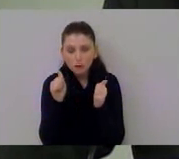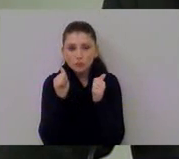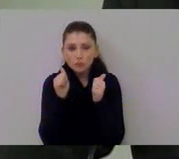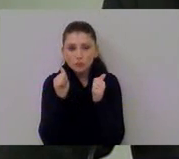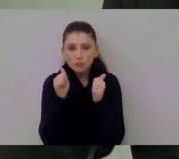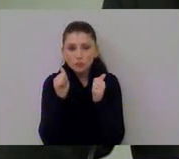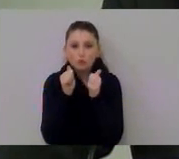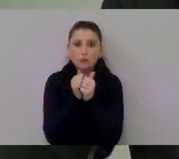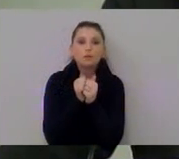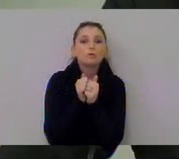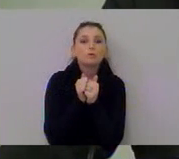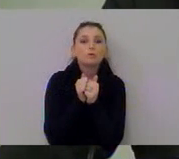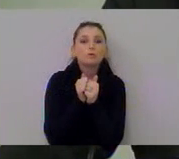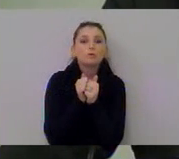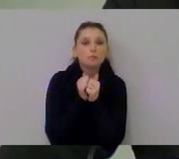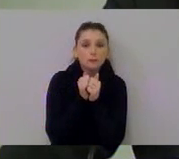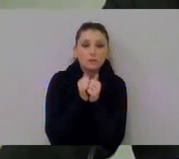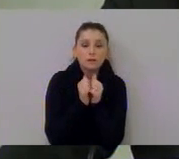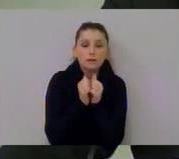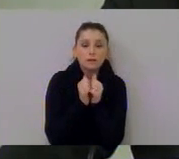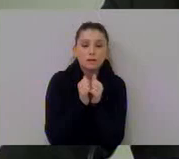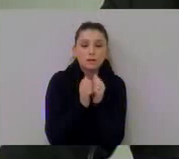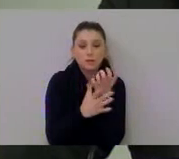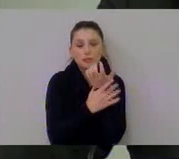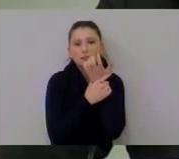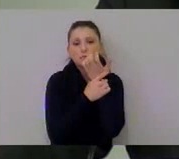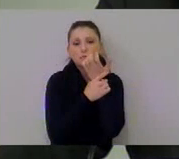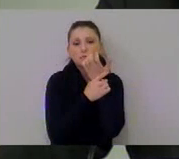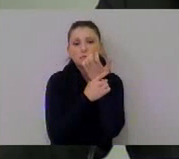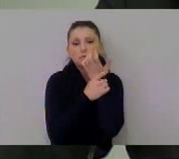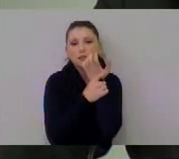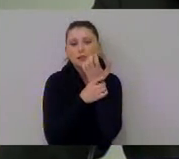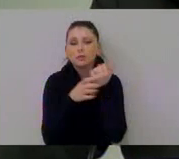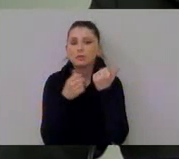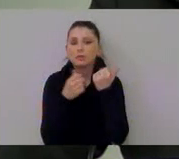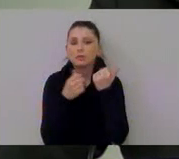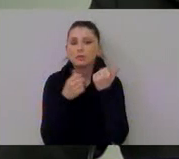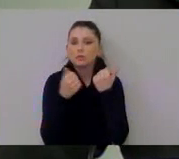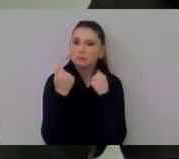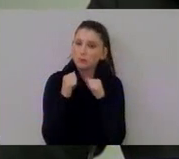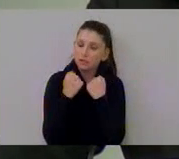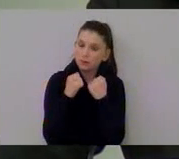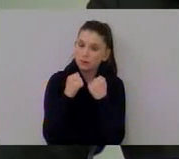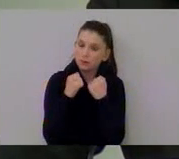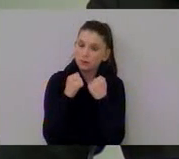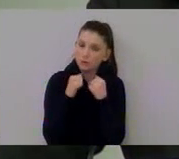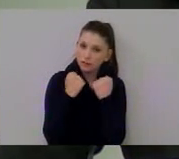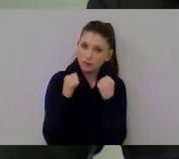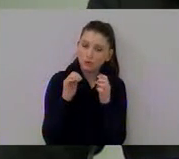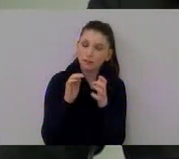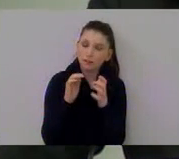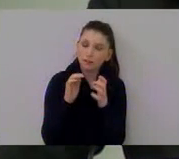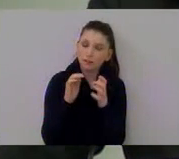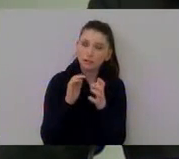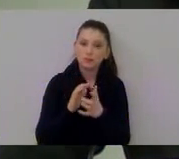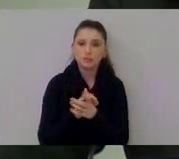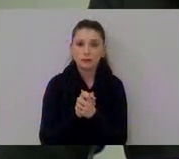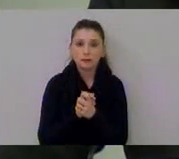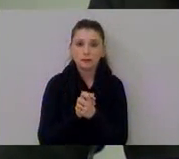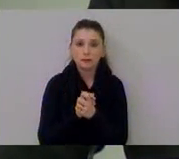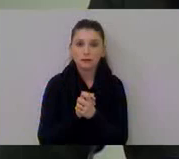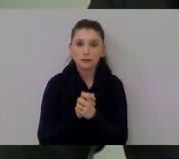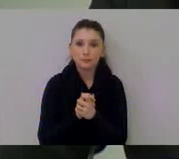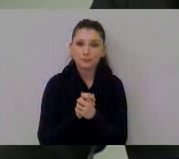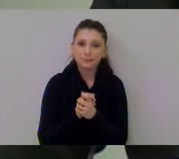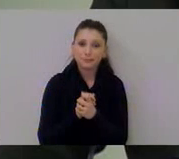as medidas e aumentar e garantir a integridade física